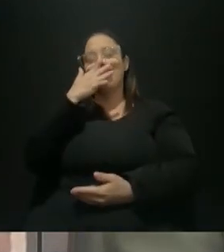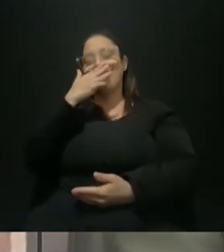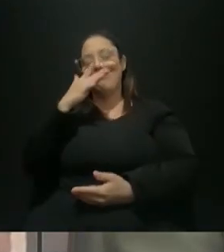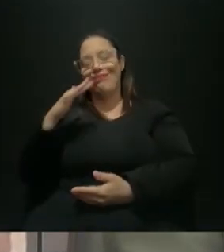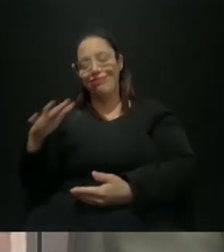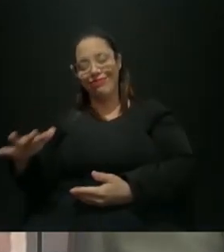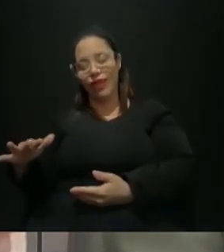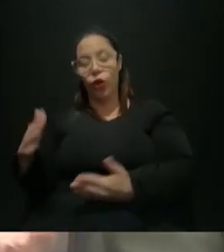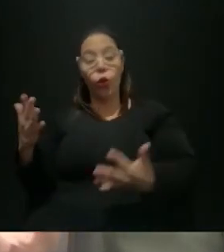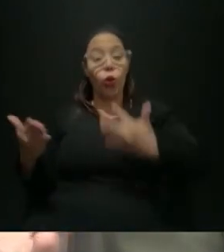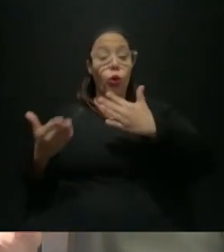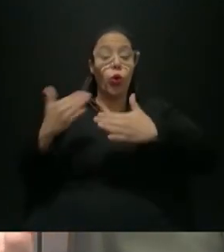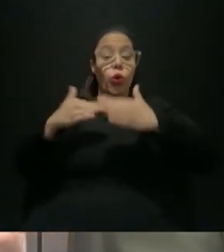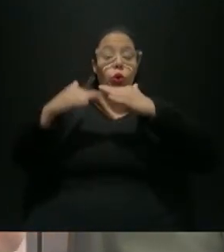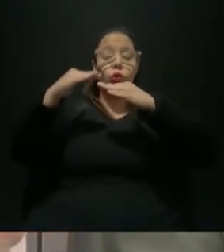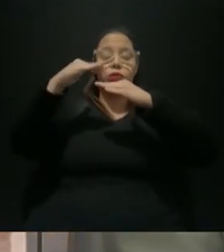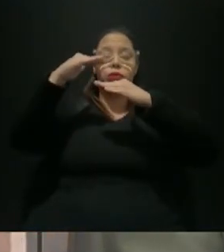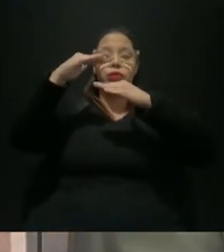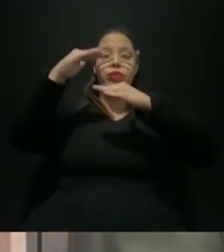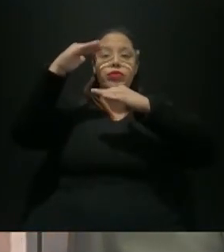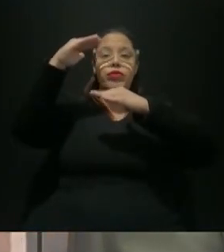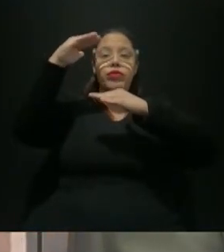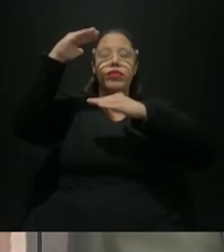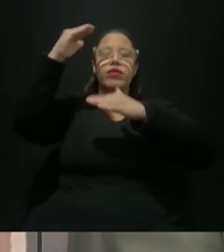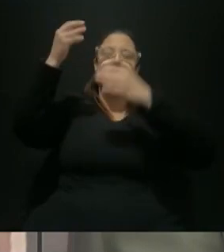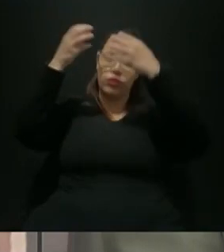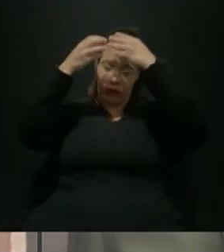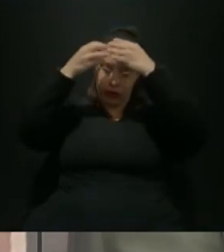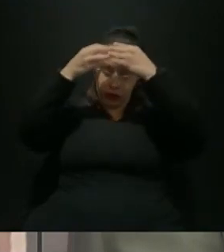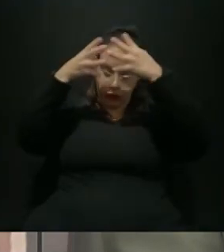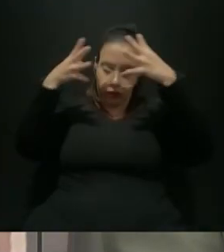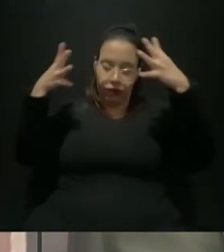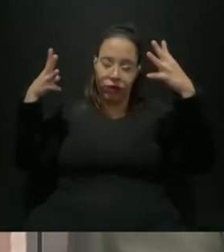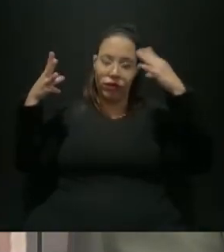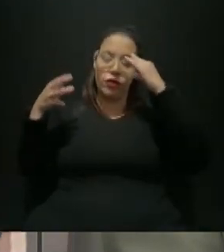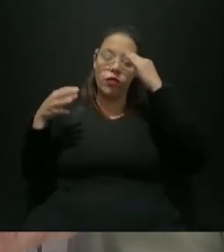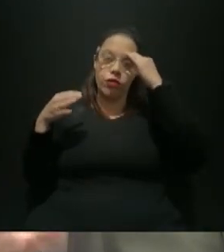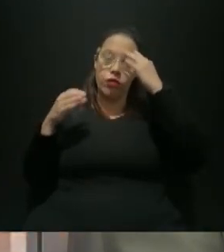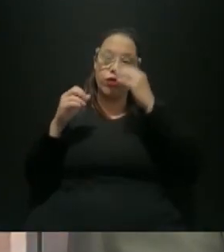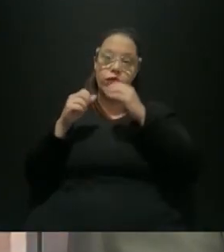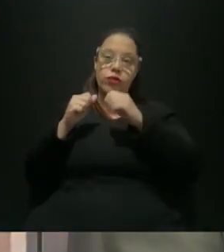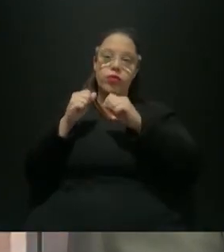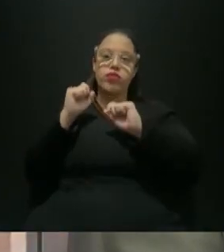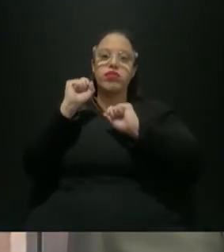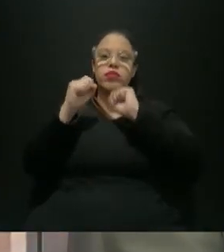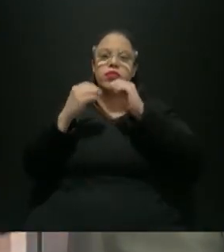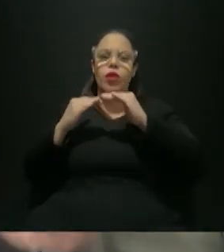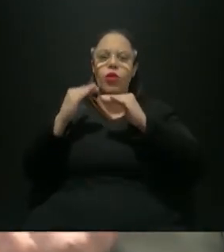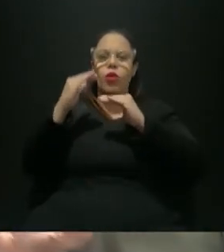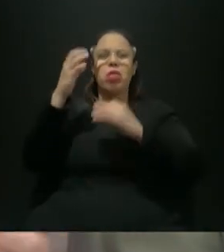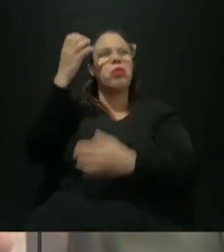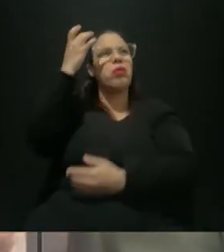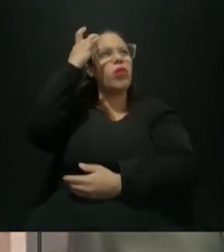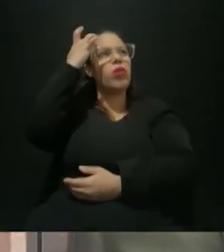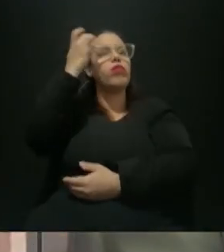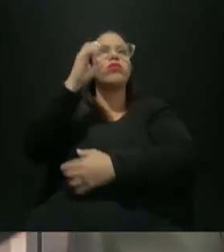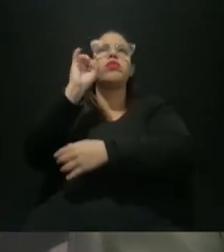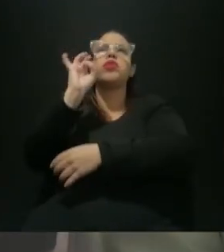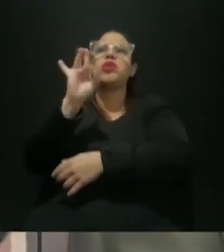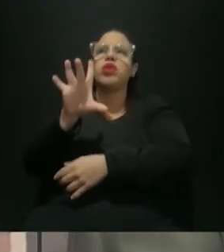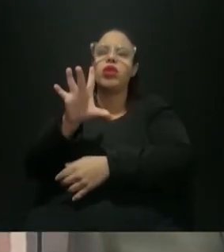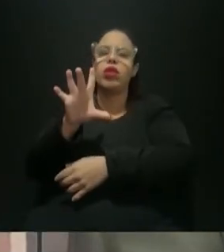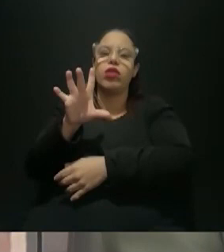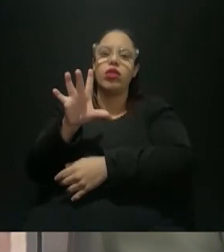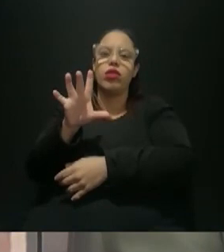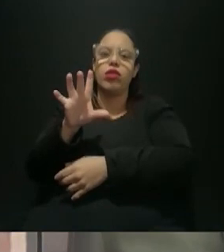desenvolver o cérebro dela na plenitude. E desenvolver não é só no aspecto cognitivo, que as pessoas falam, pô, no aspecto cognitivo. O Martins